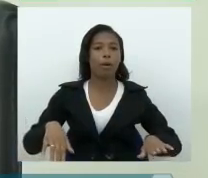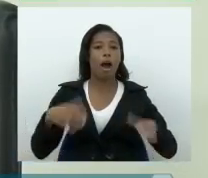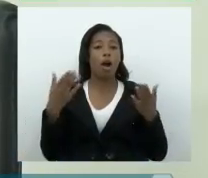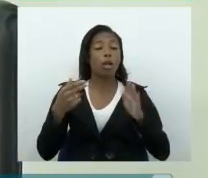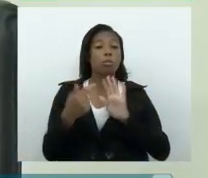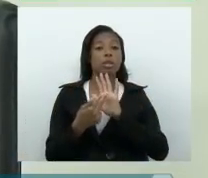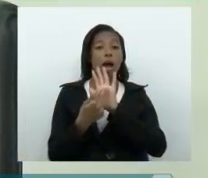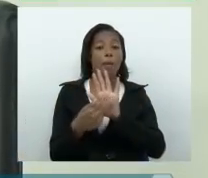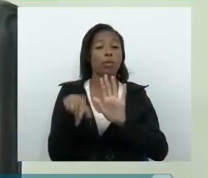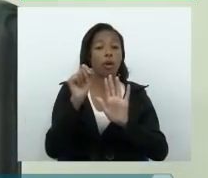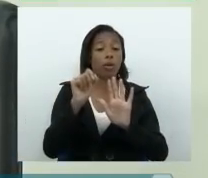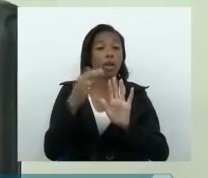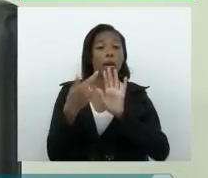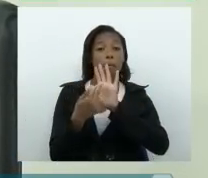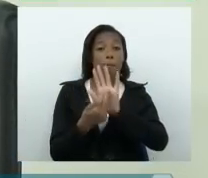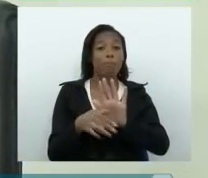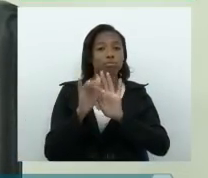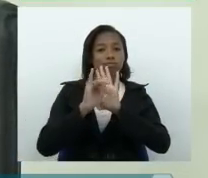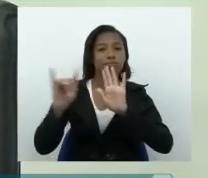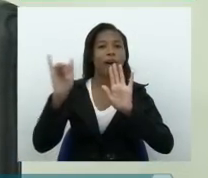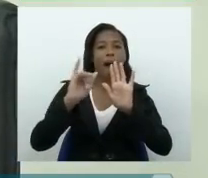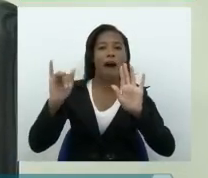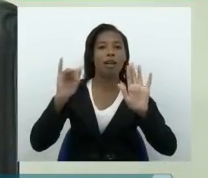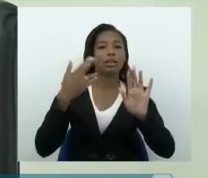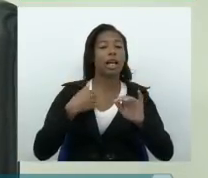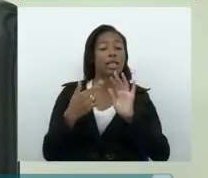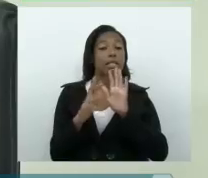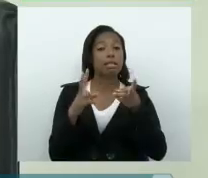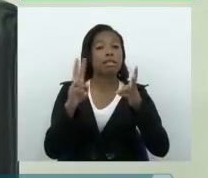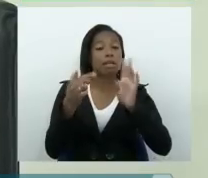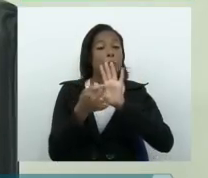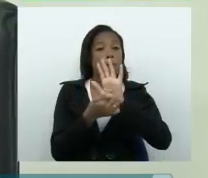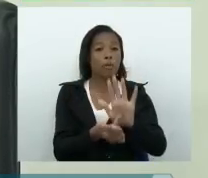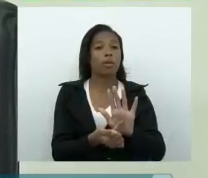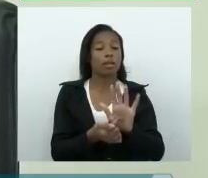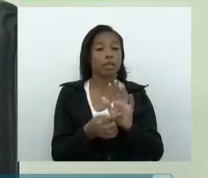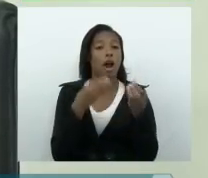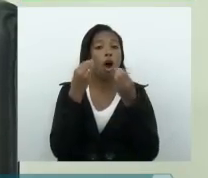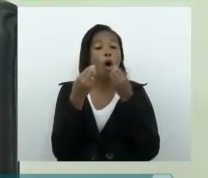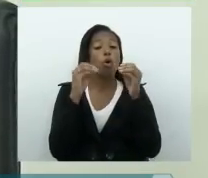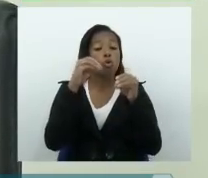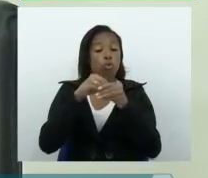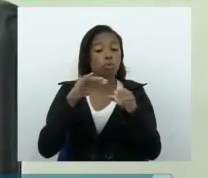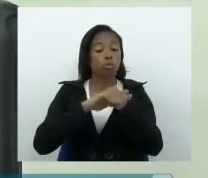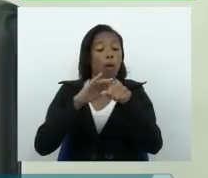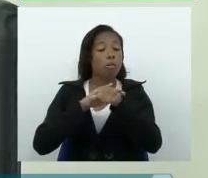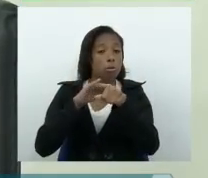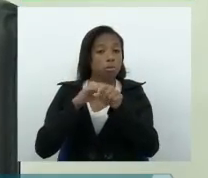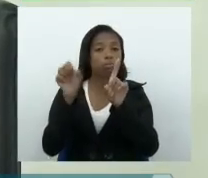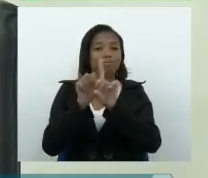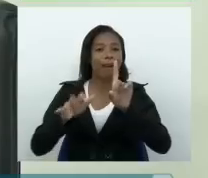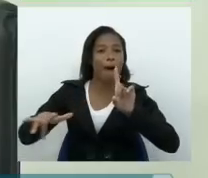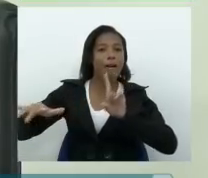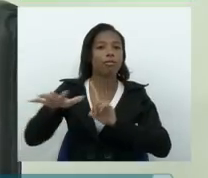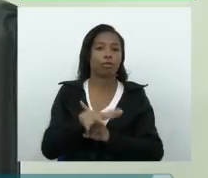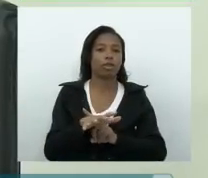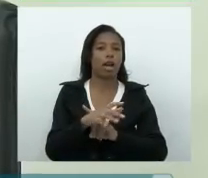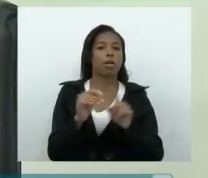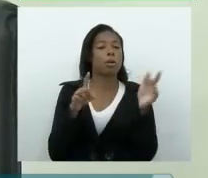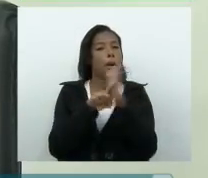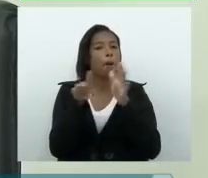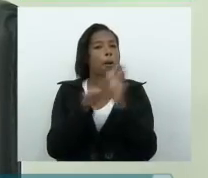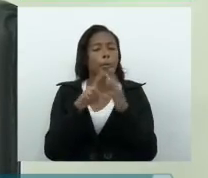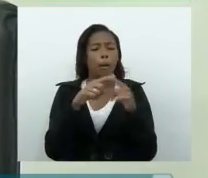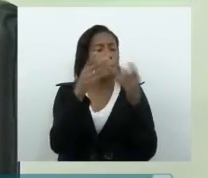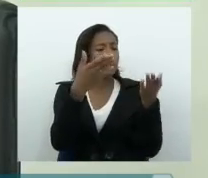pregar exatamente isso. Temos sempre que falar com a sociedade, dialogar com o morador. Ele